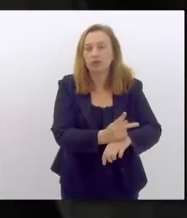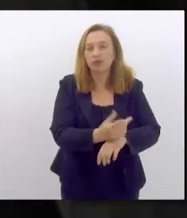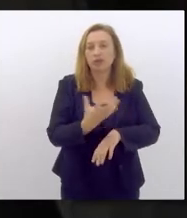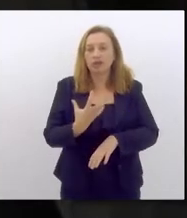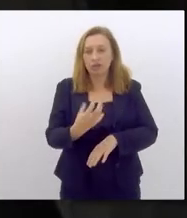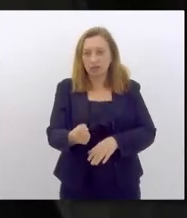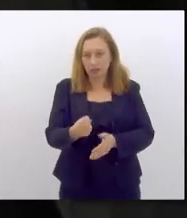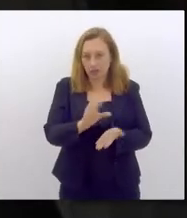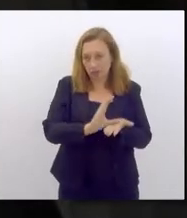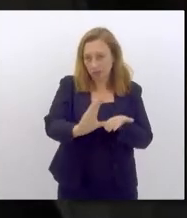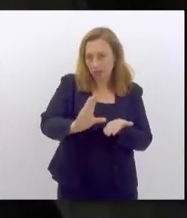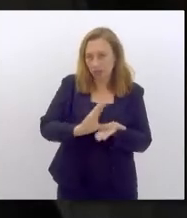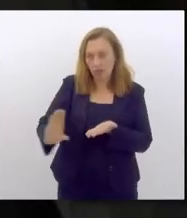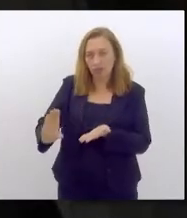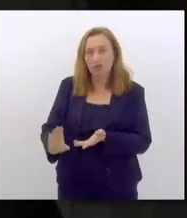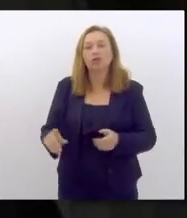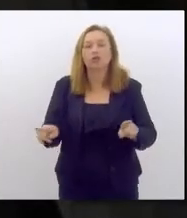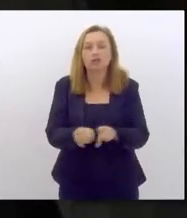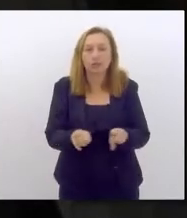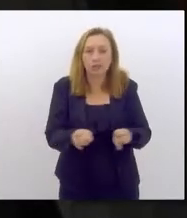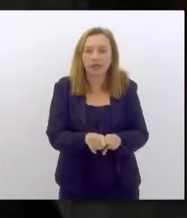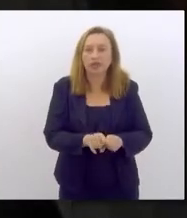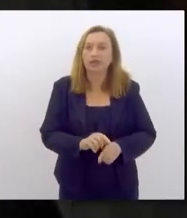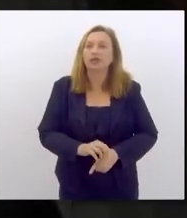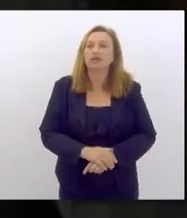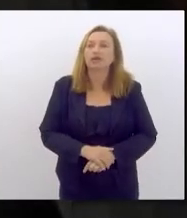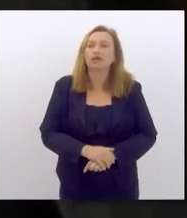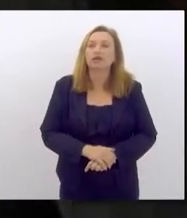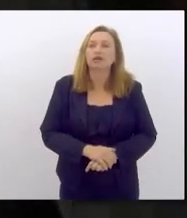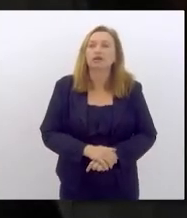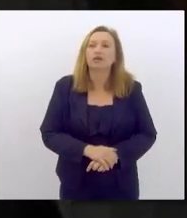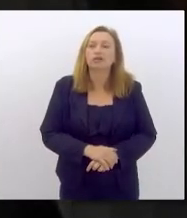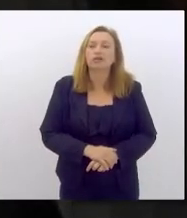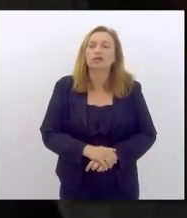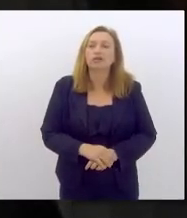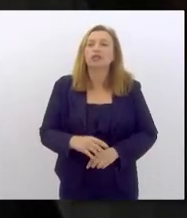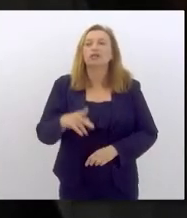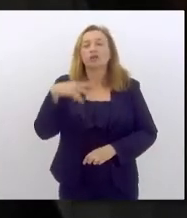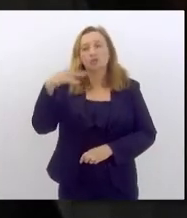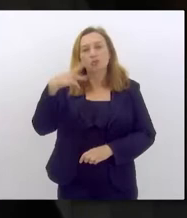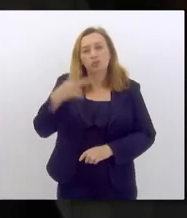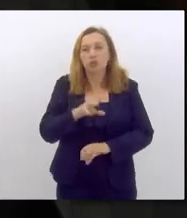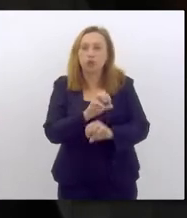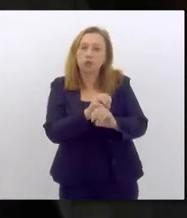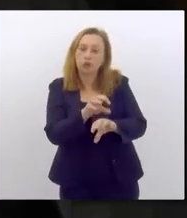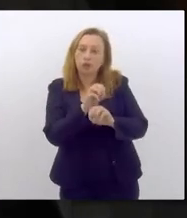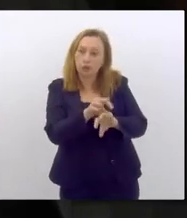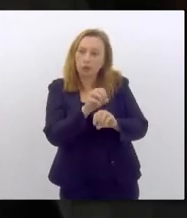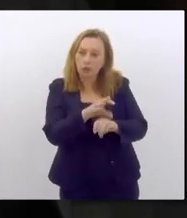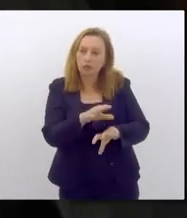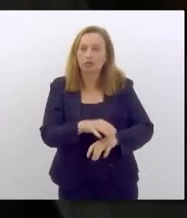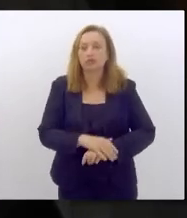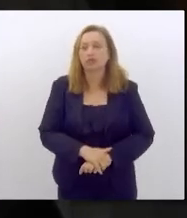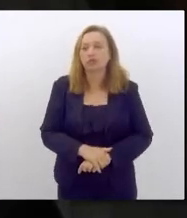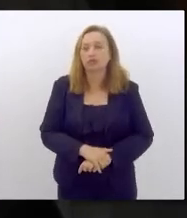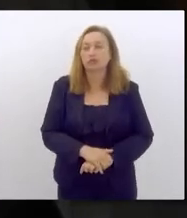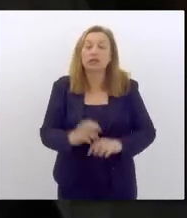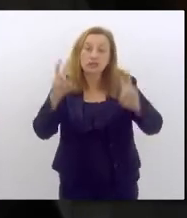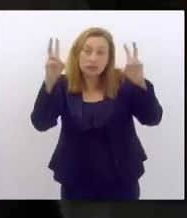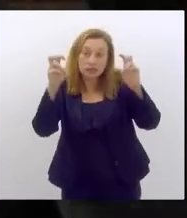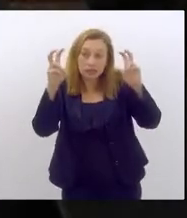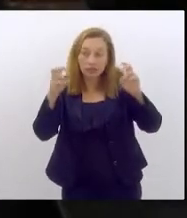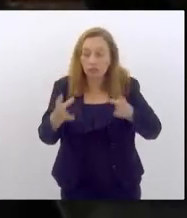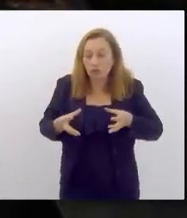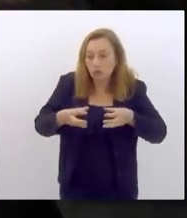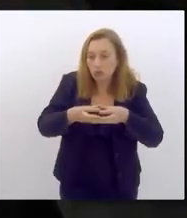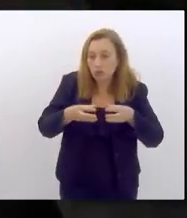adicional. Assim como levar em conta também municípios que têm uma política educacional que leve em conta, Rejane, isso é um tema que nós, em